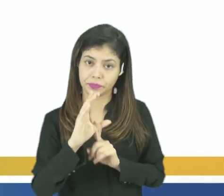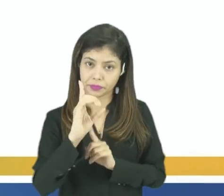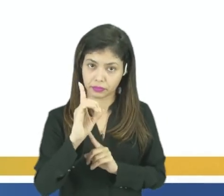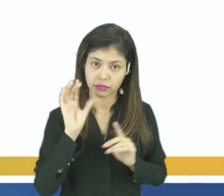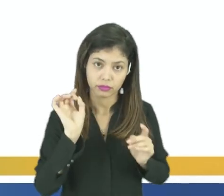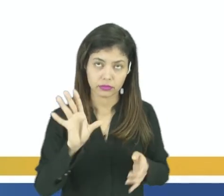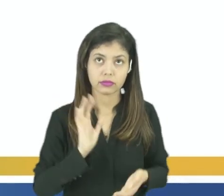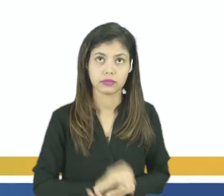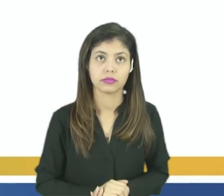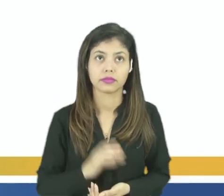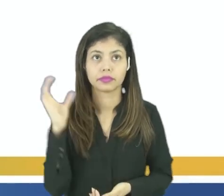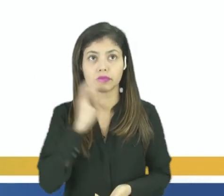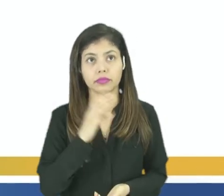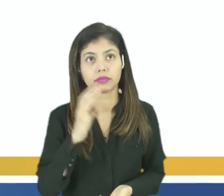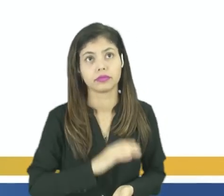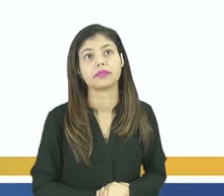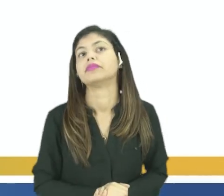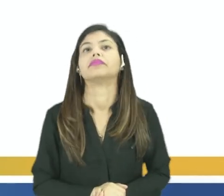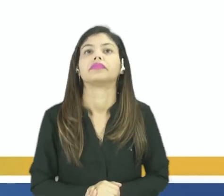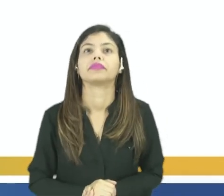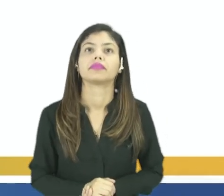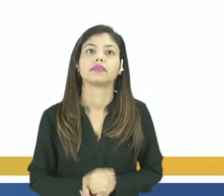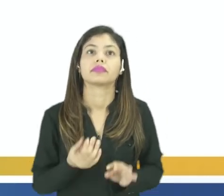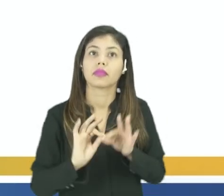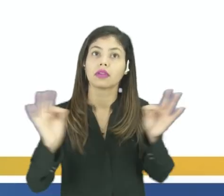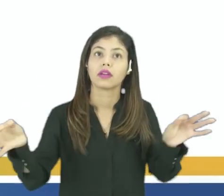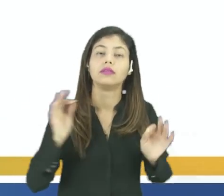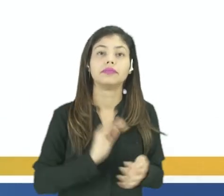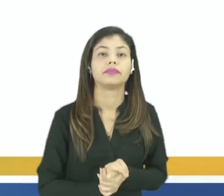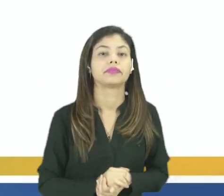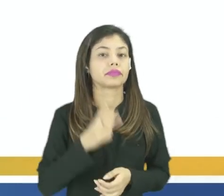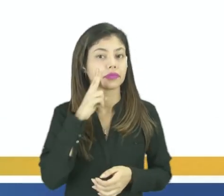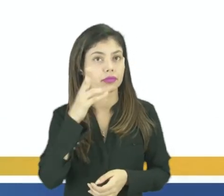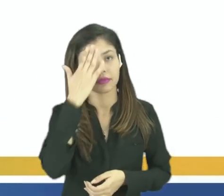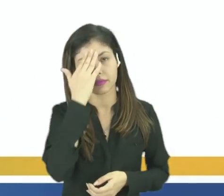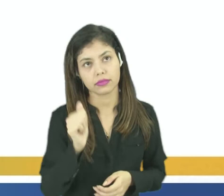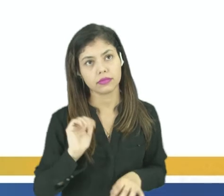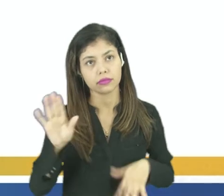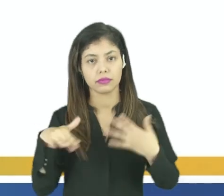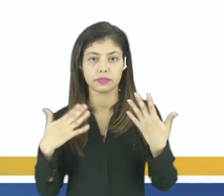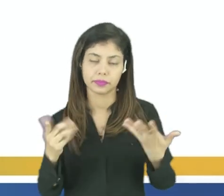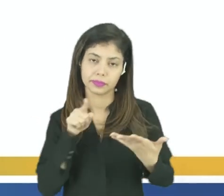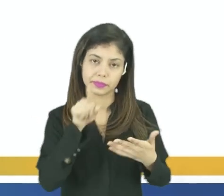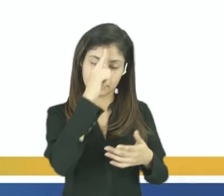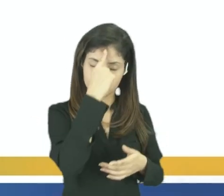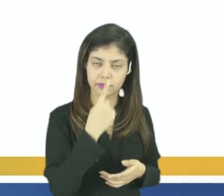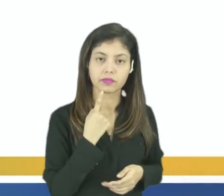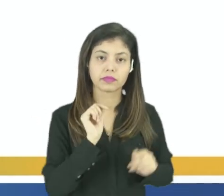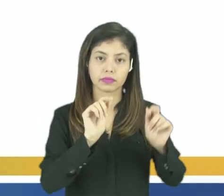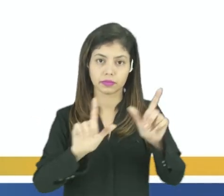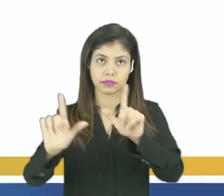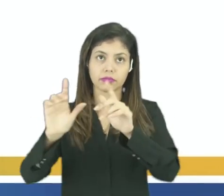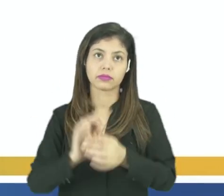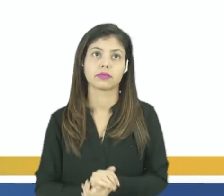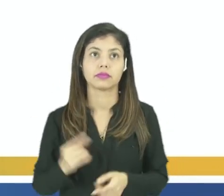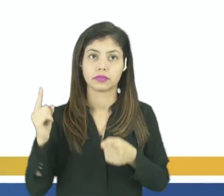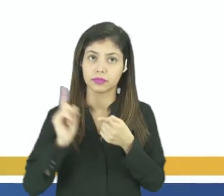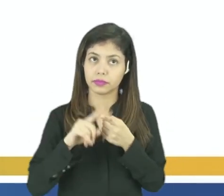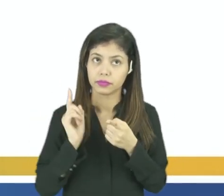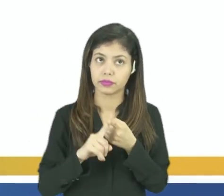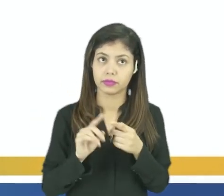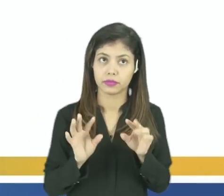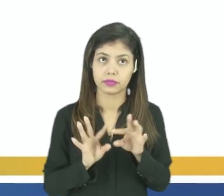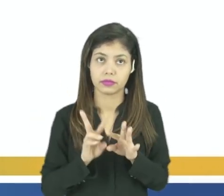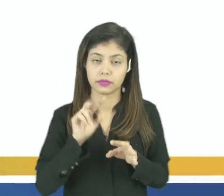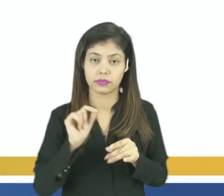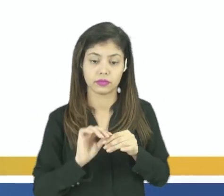aqui na refração? Vamos lá. Permanece constante. Como é um slide novo, eu vou colocar elas aqui do lado, a mesma